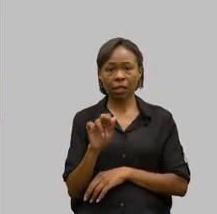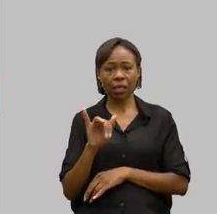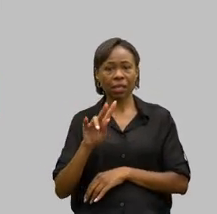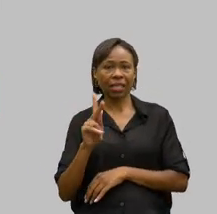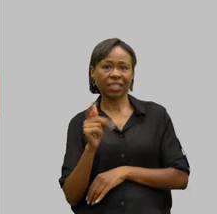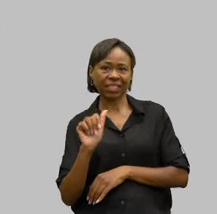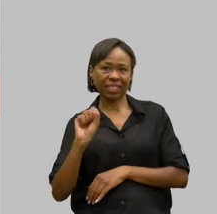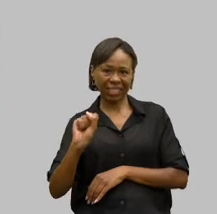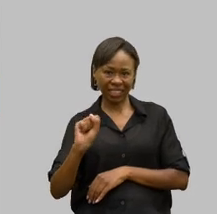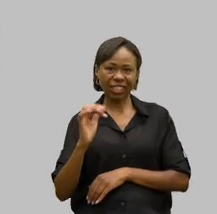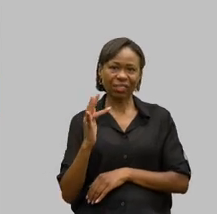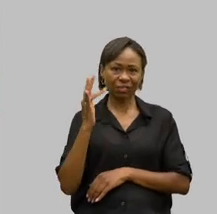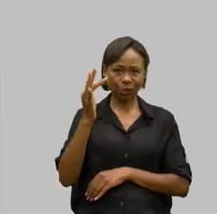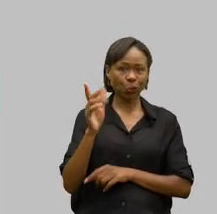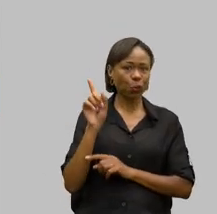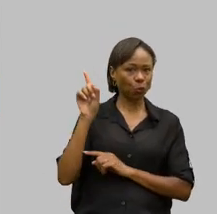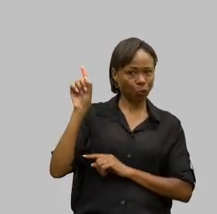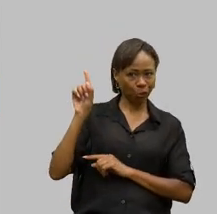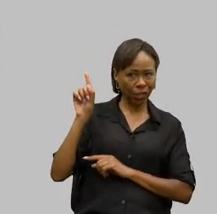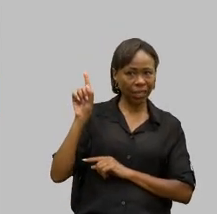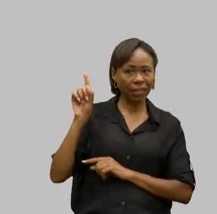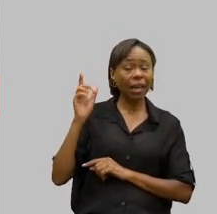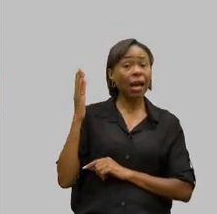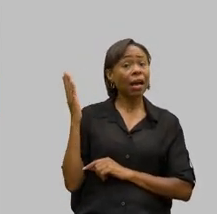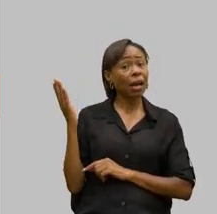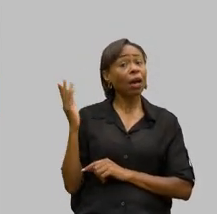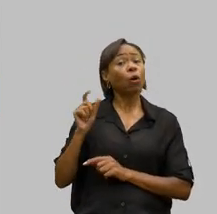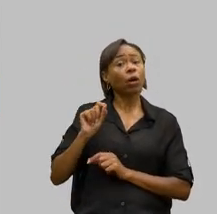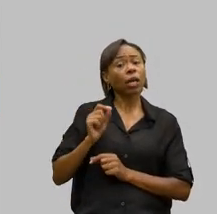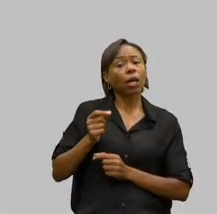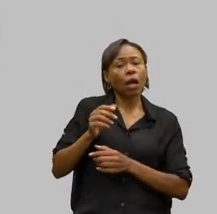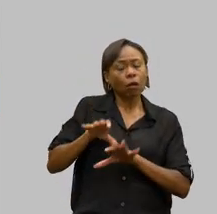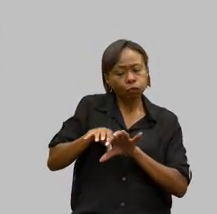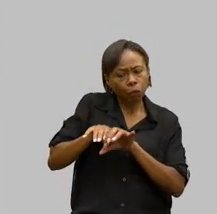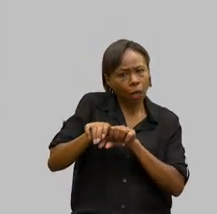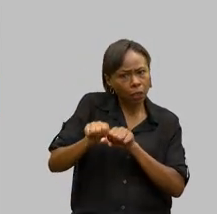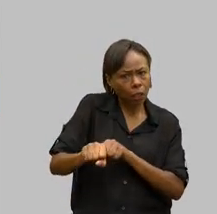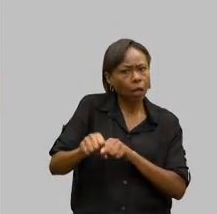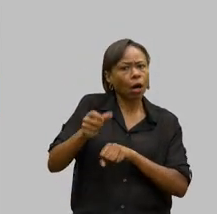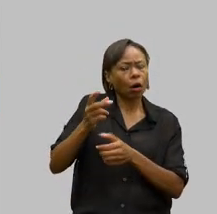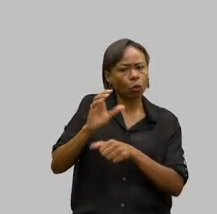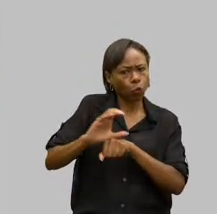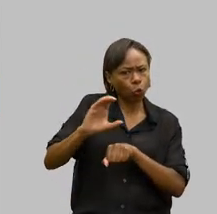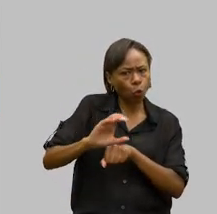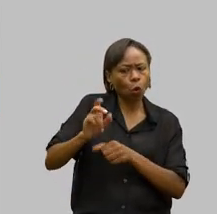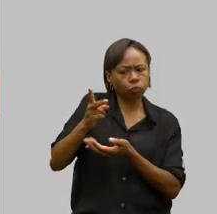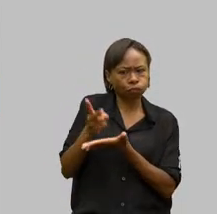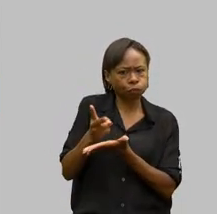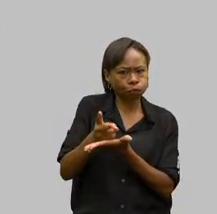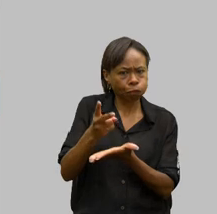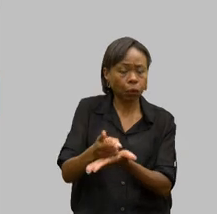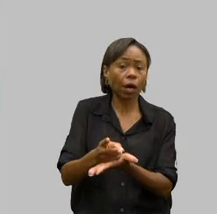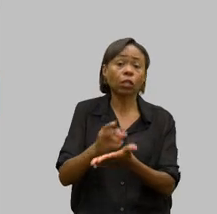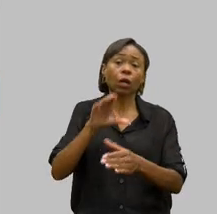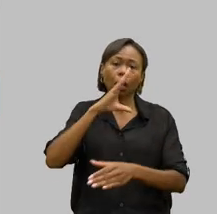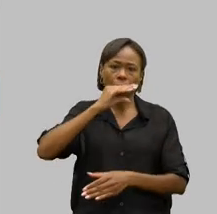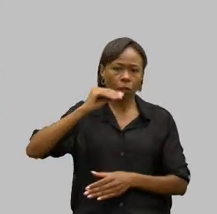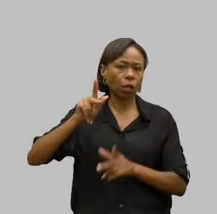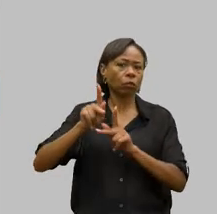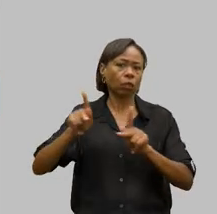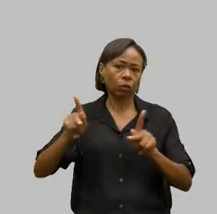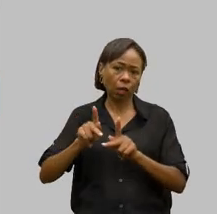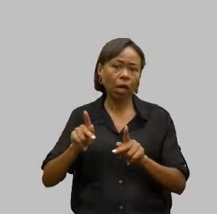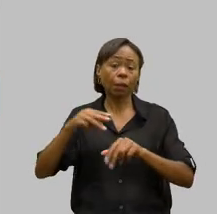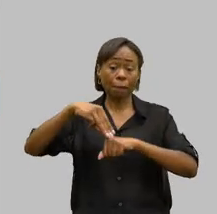é outro cuidado que a gente tem com os servidores, que é a formação continuada. Nós, os servidores que fazem mestrado, nós concedemos afastamentos.